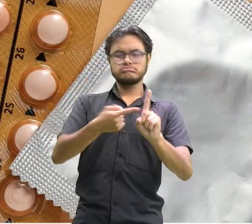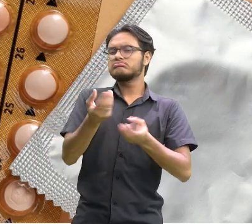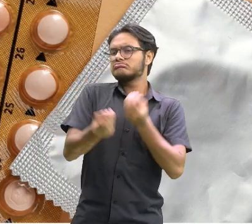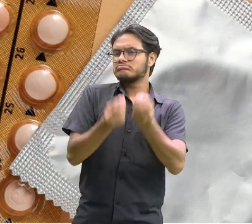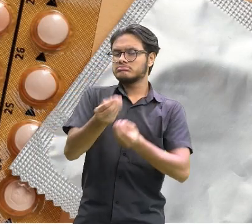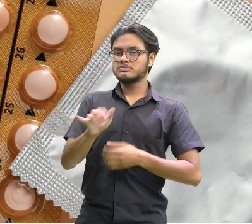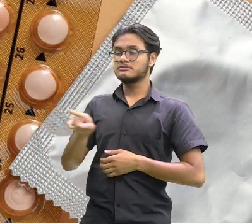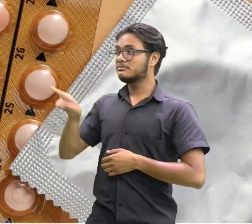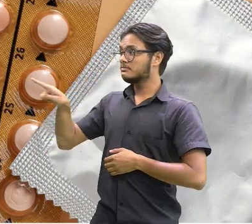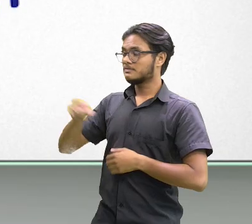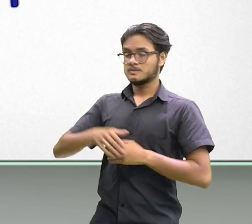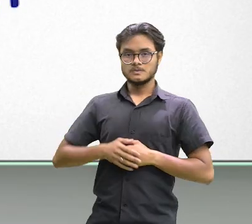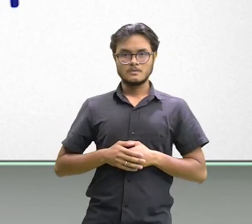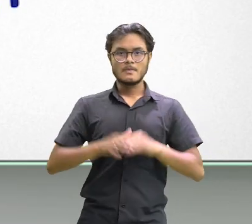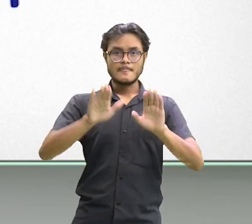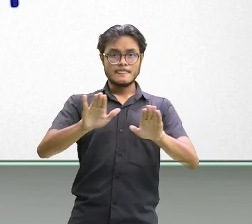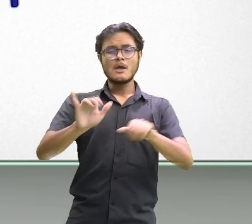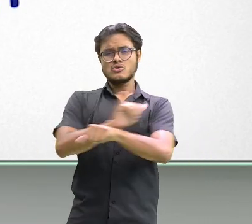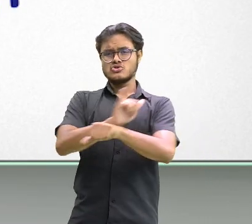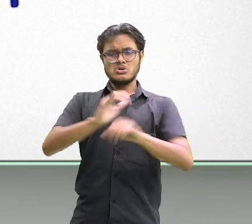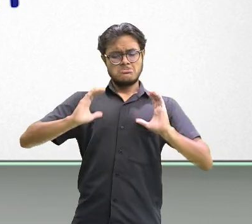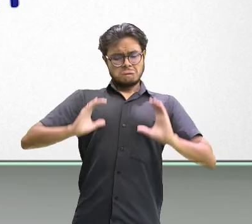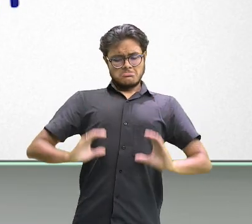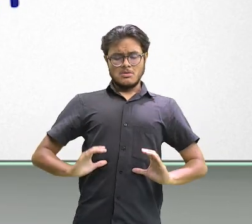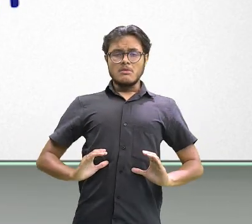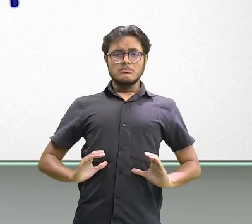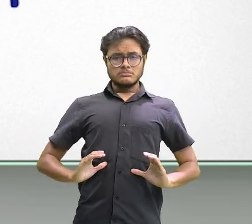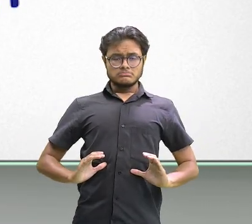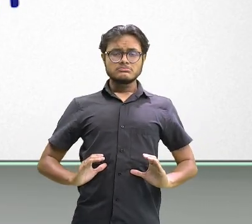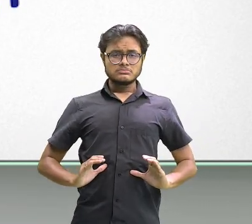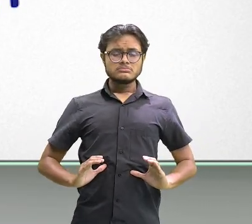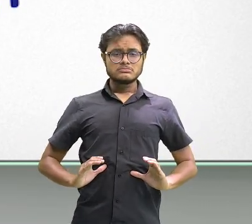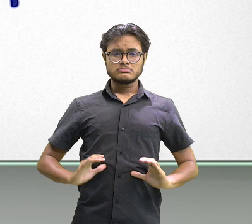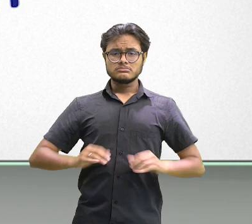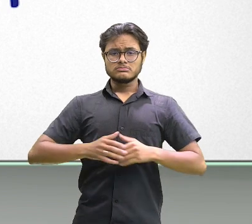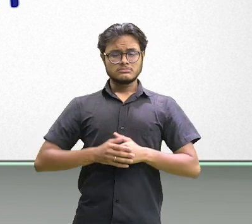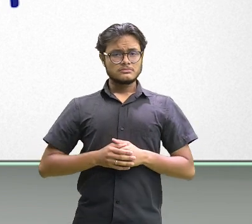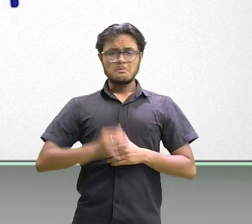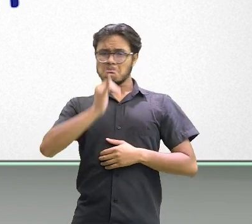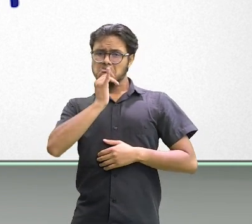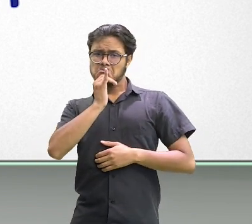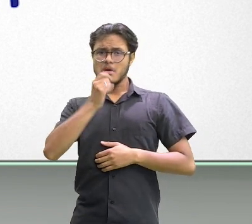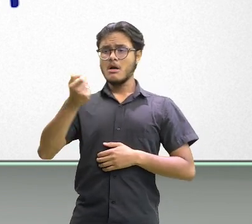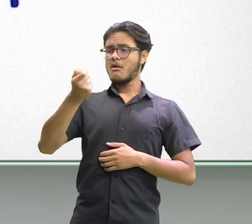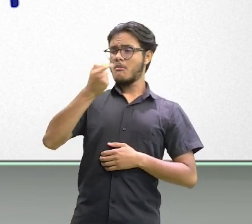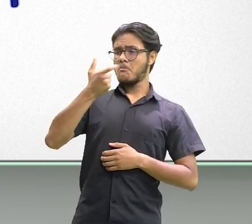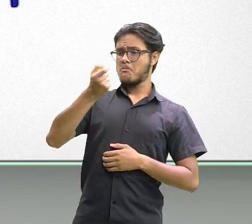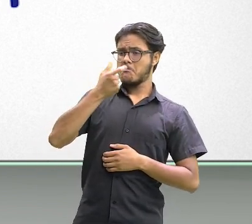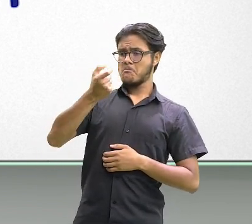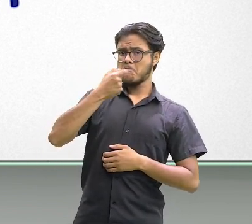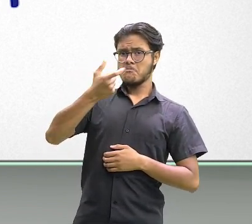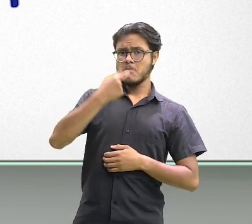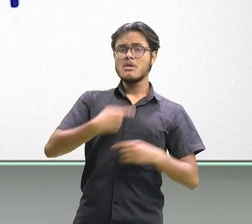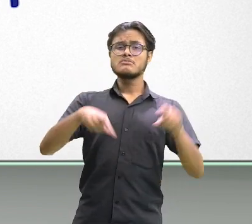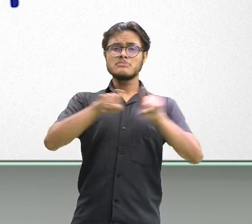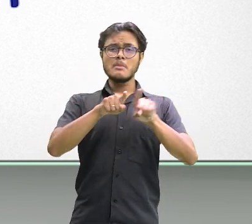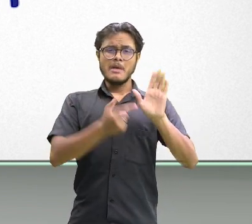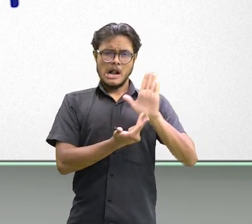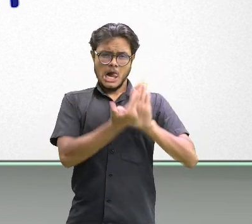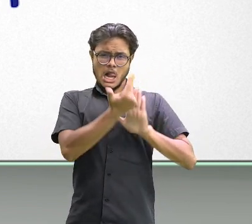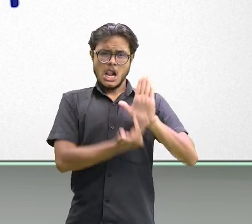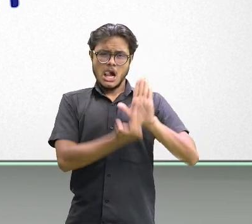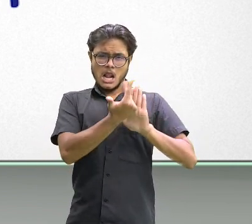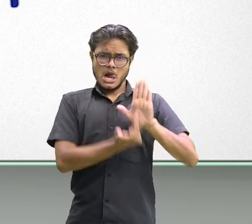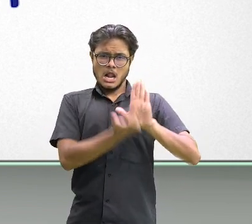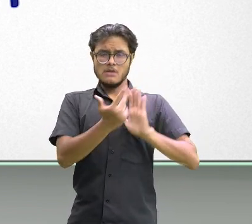são métodos comportamentais, onde se utilizam medicamentos, intervenções cirúrgicas